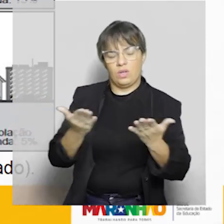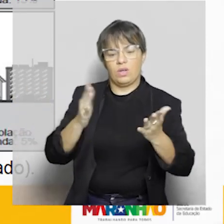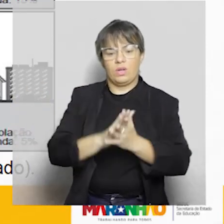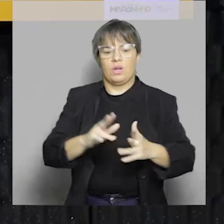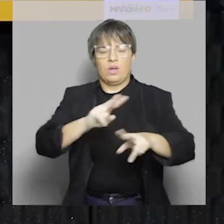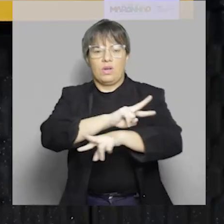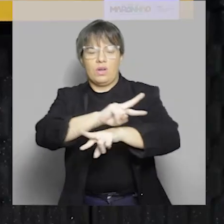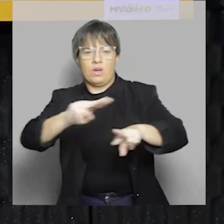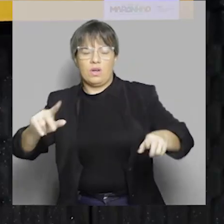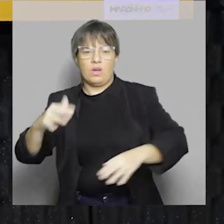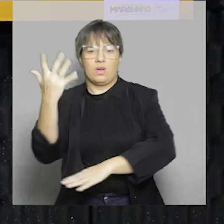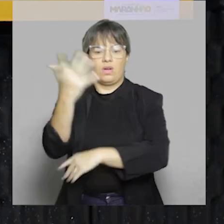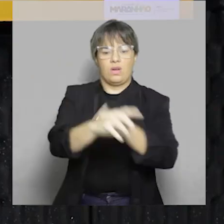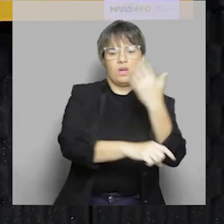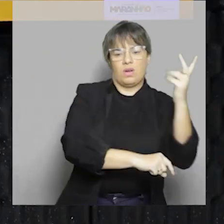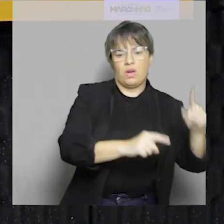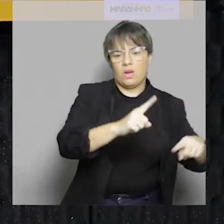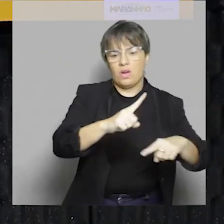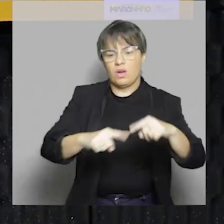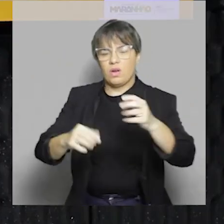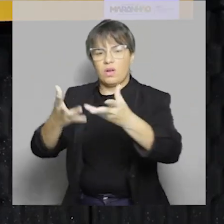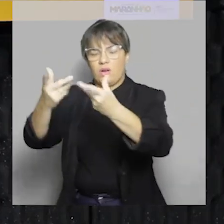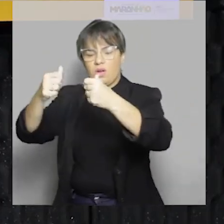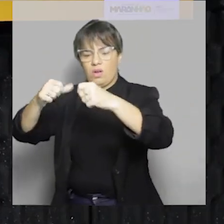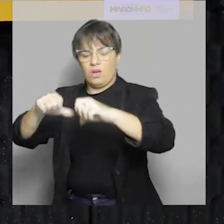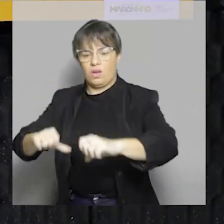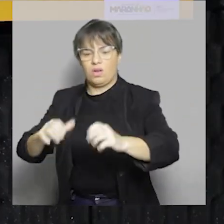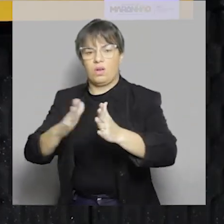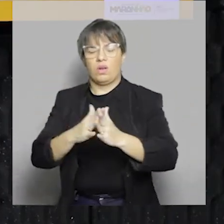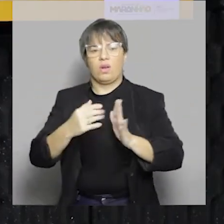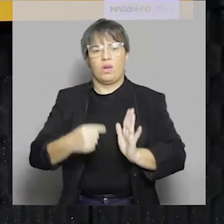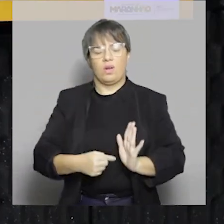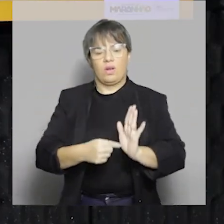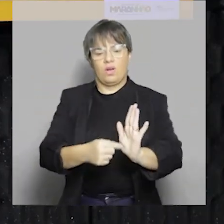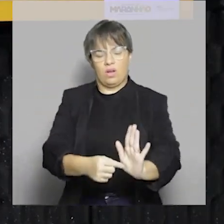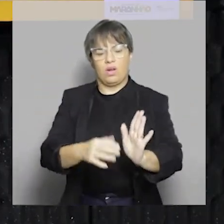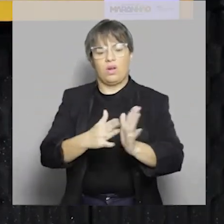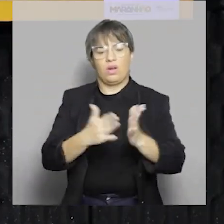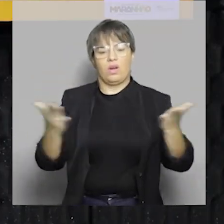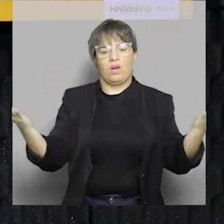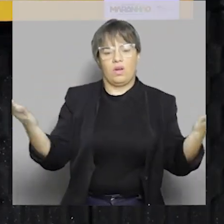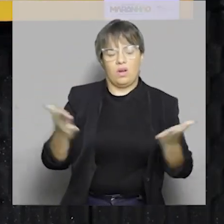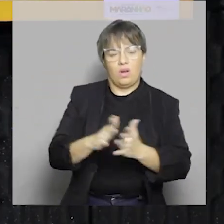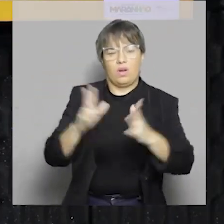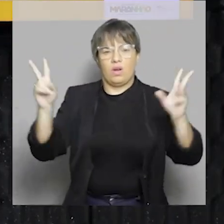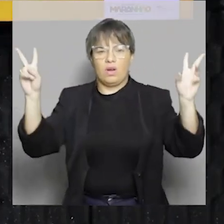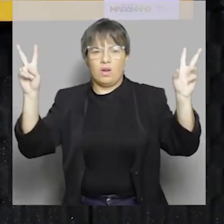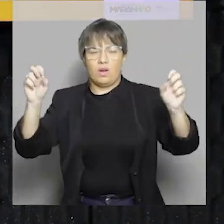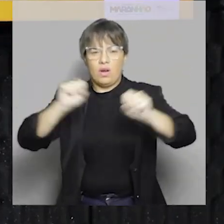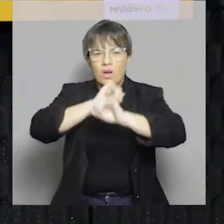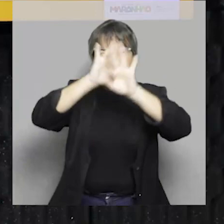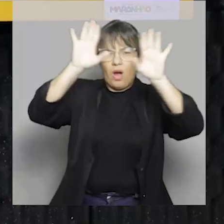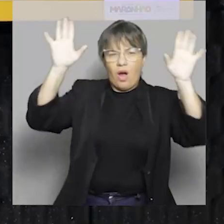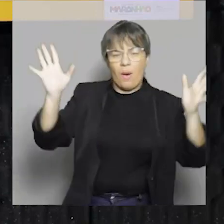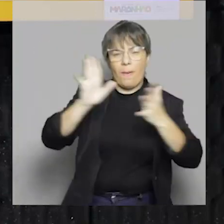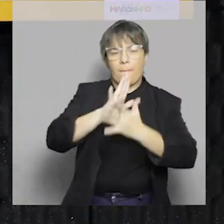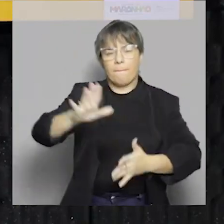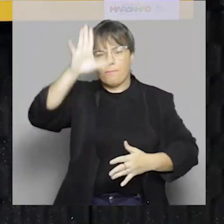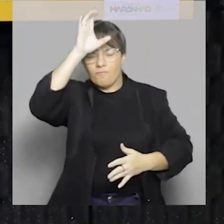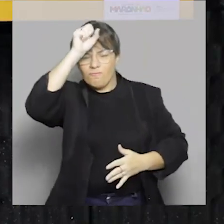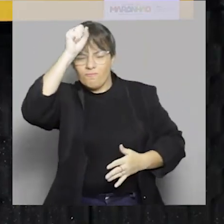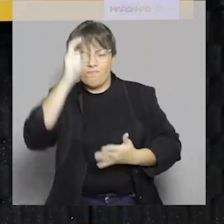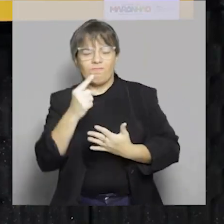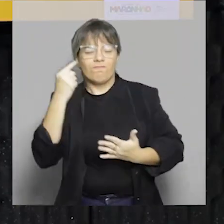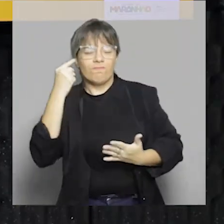a degradação, né? E trouxemos essa questão atual para ti ver aí a temática e, claro, aprender aí, tirar as